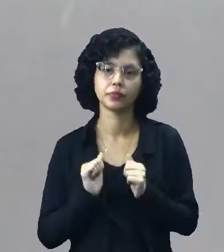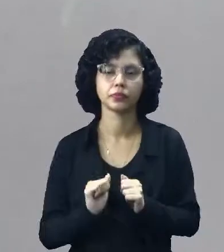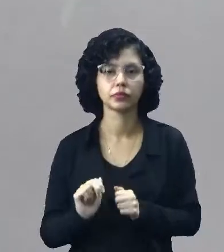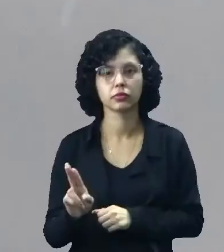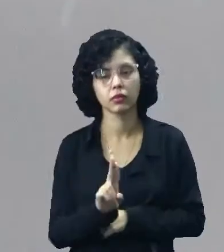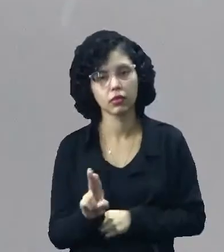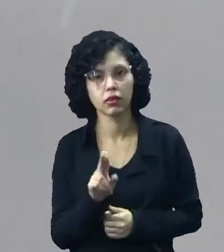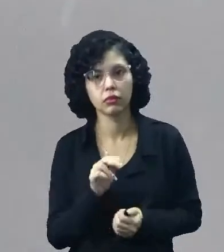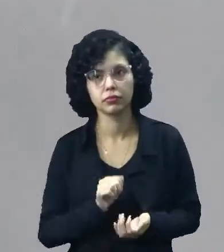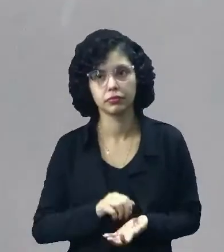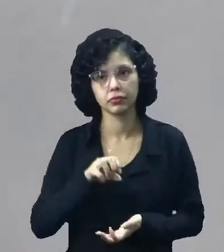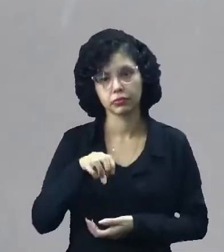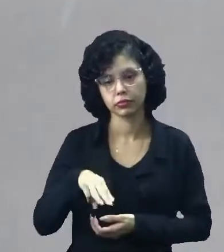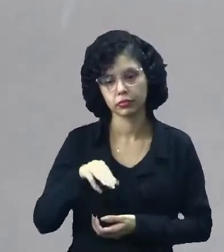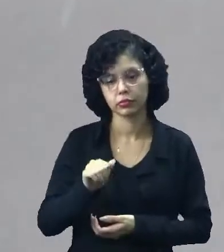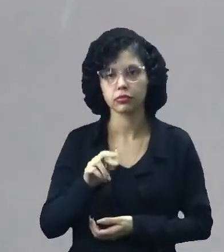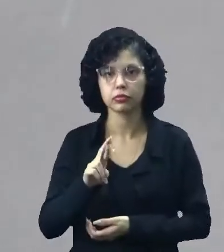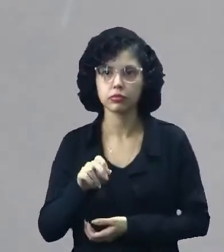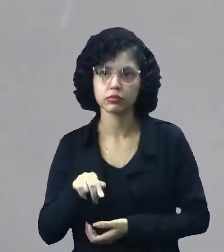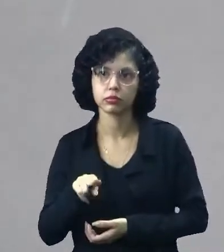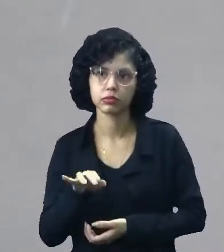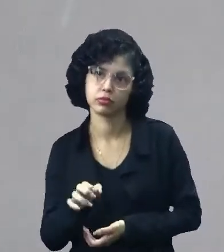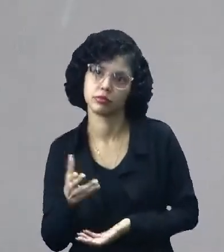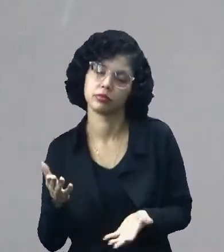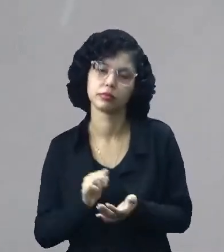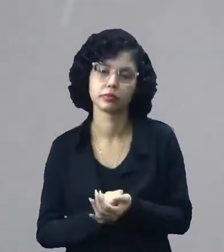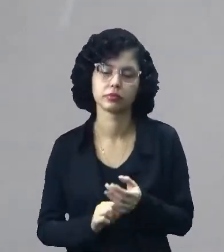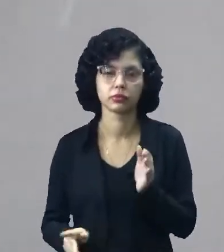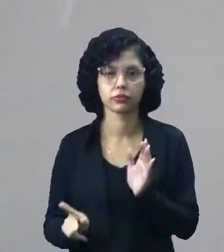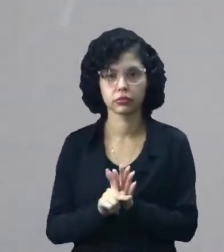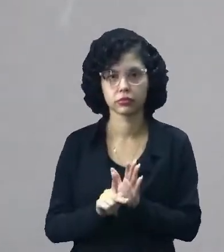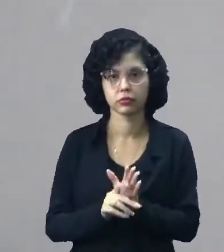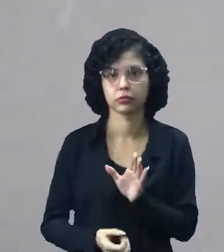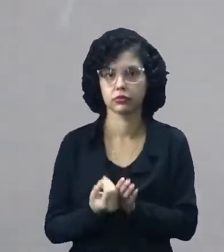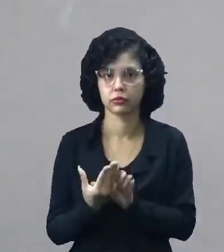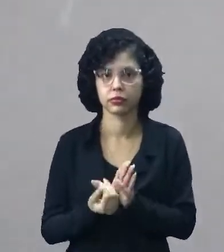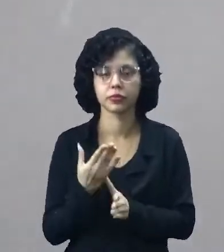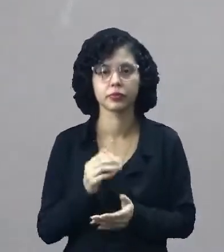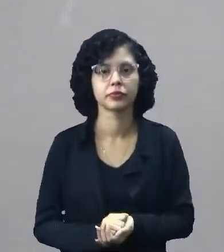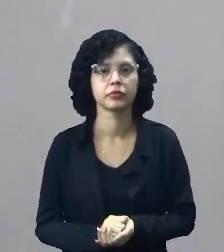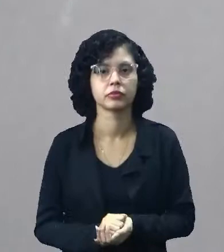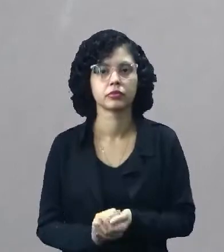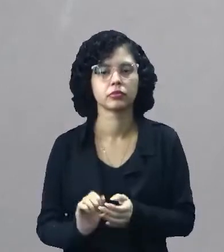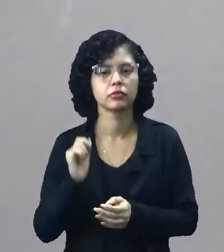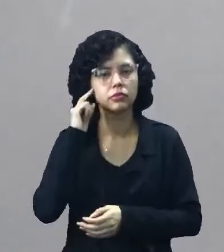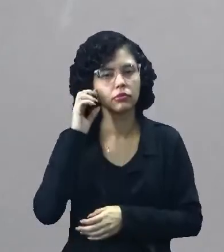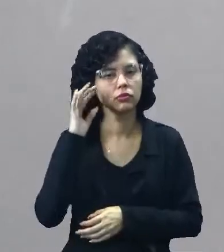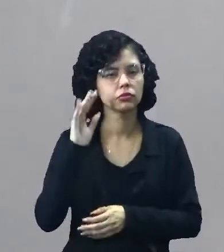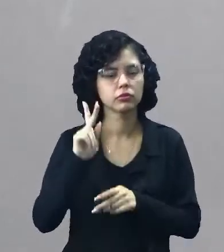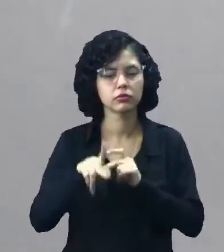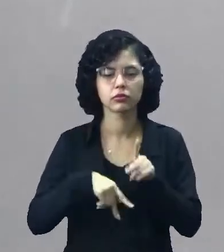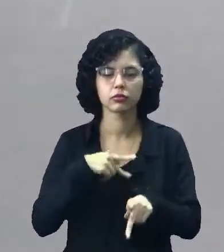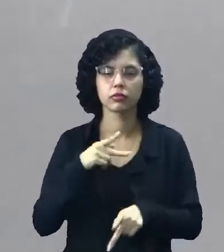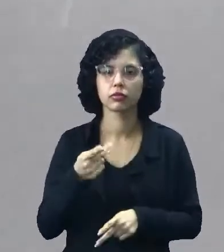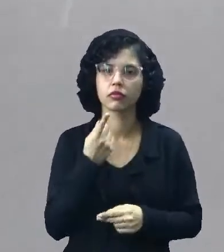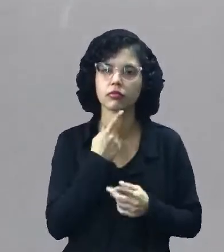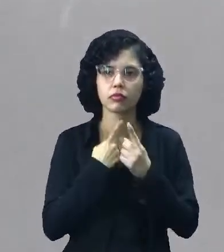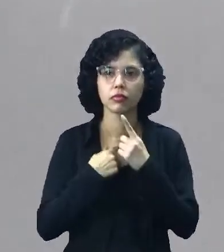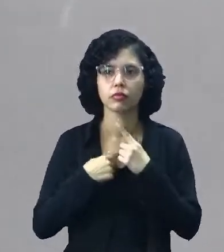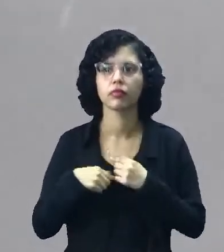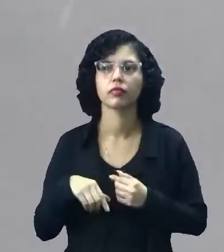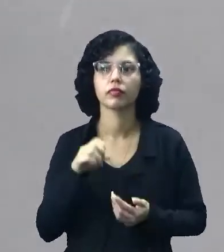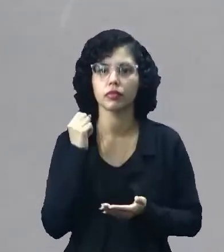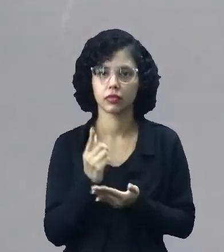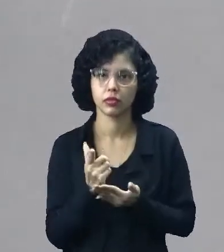chamar, né? O marketing, né? Em relação aos produtos. Vai criando nessa população o desejo